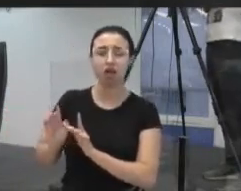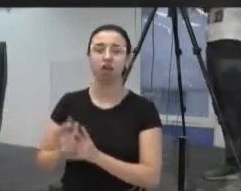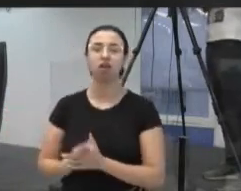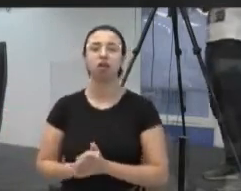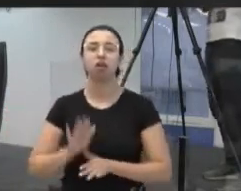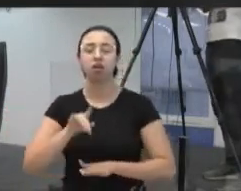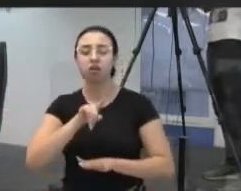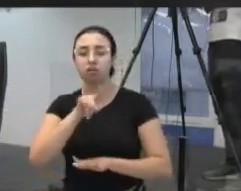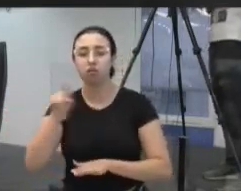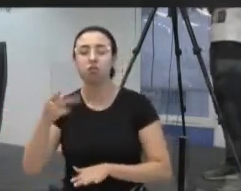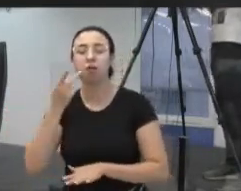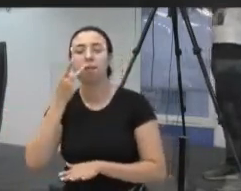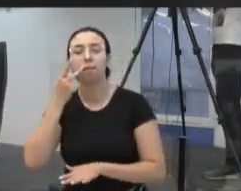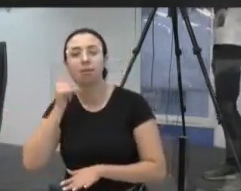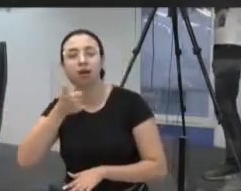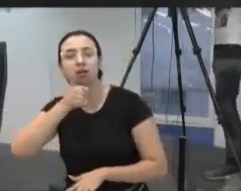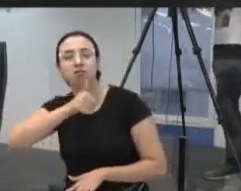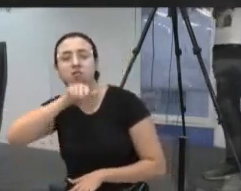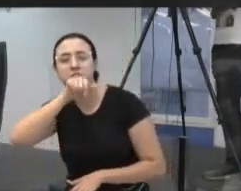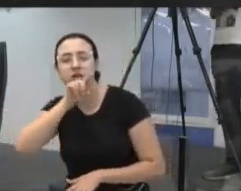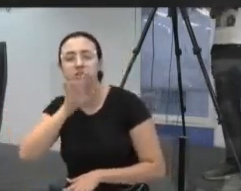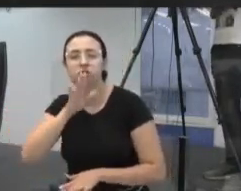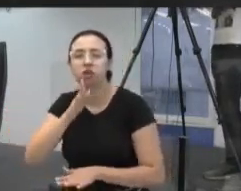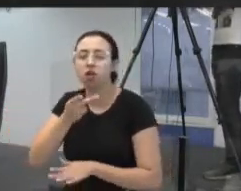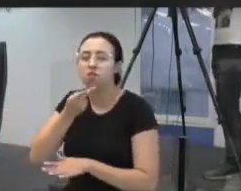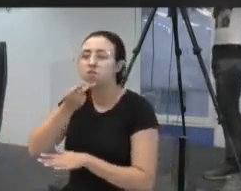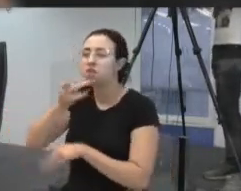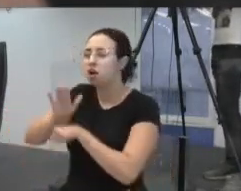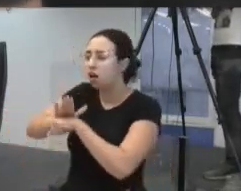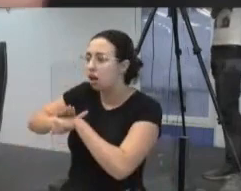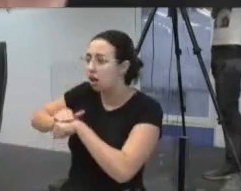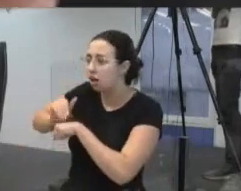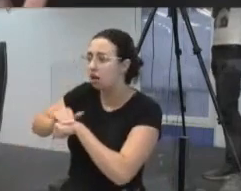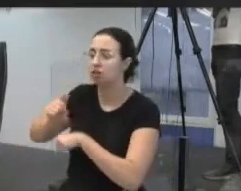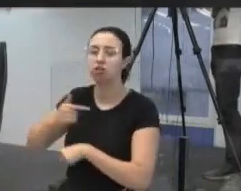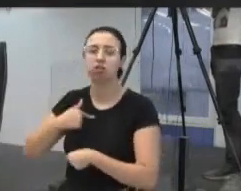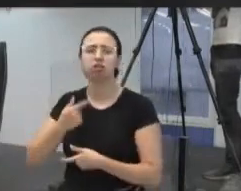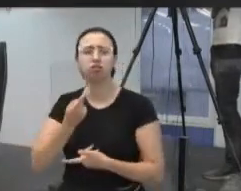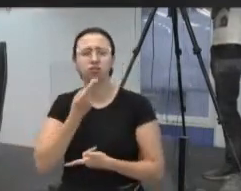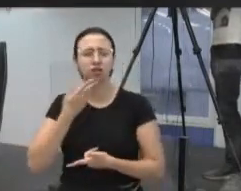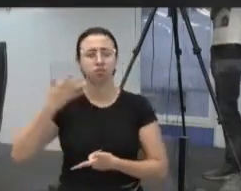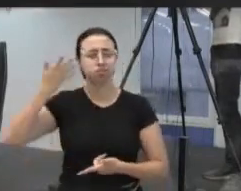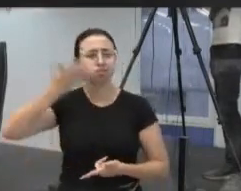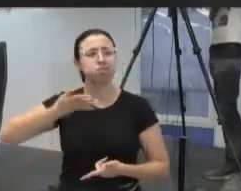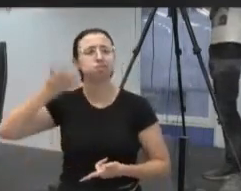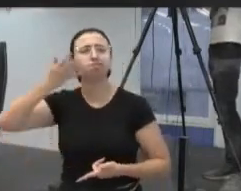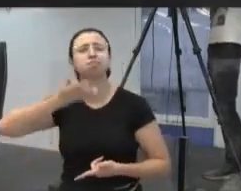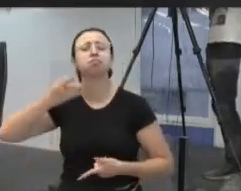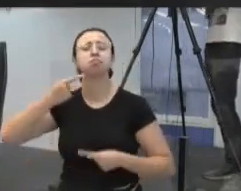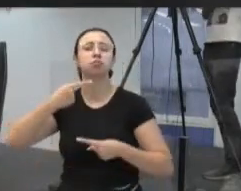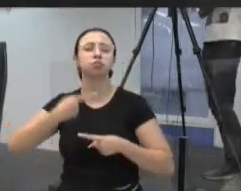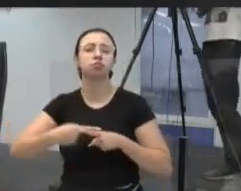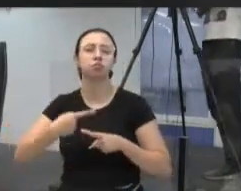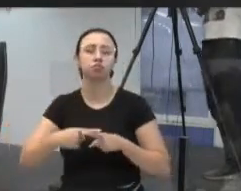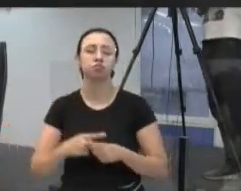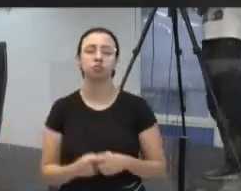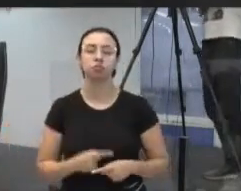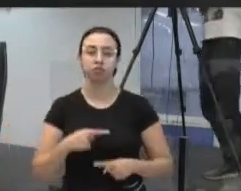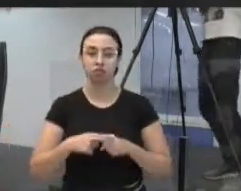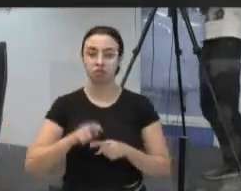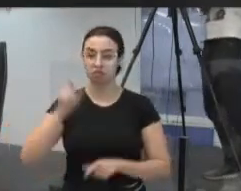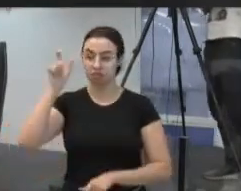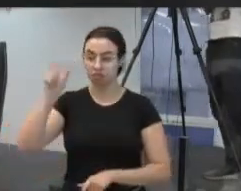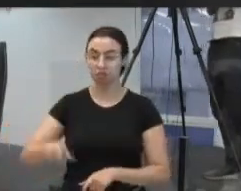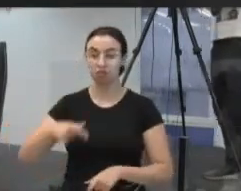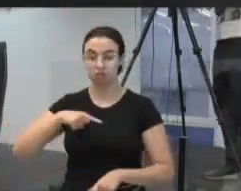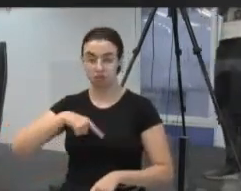um aconchego, uma palavra. Eu estou fazendo esse discurso aqui, sabe por quê? Porque se as pessoas tivessem